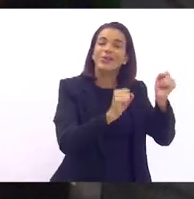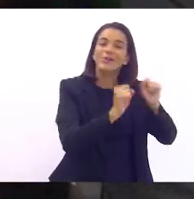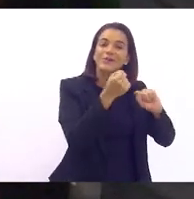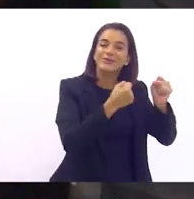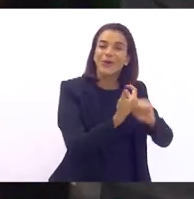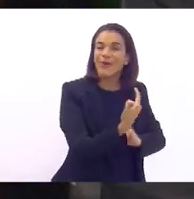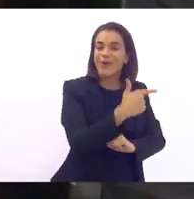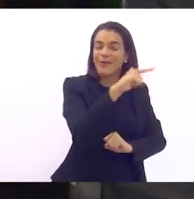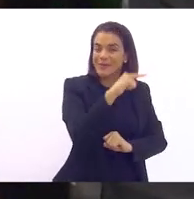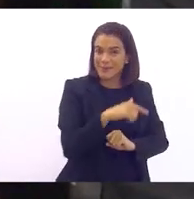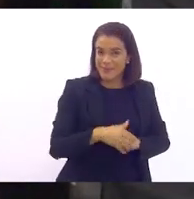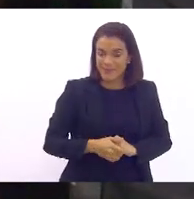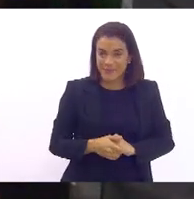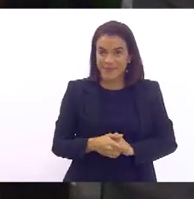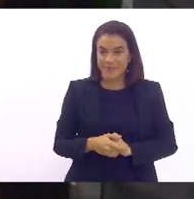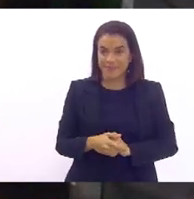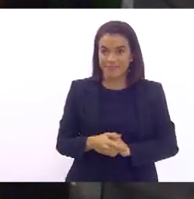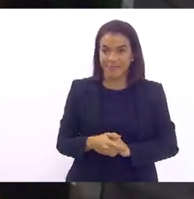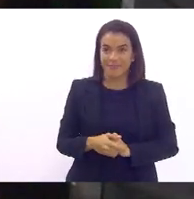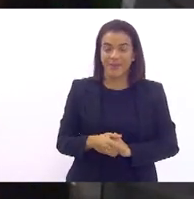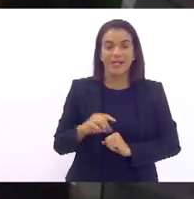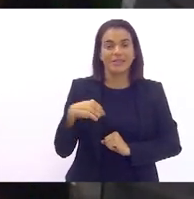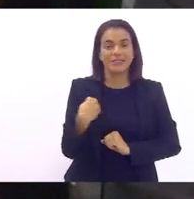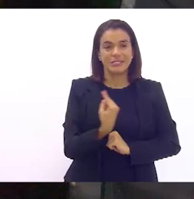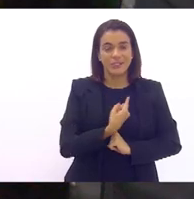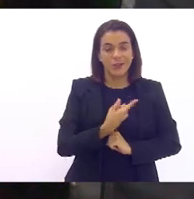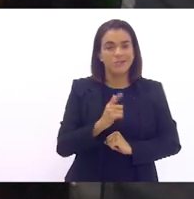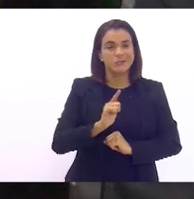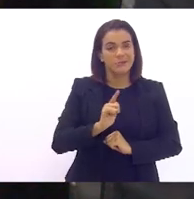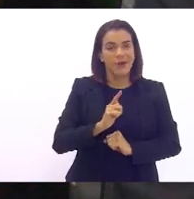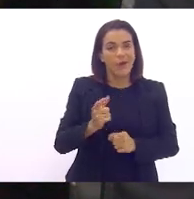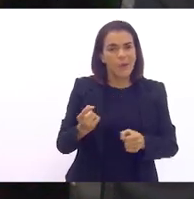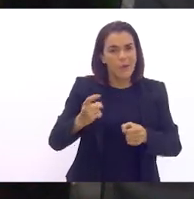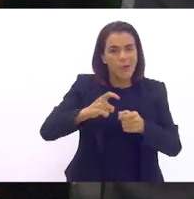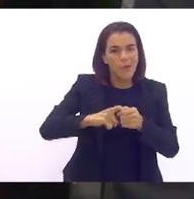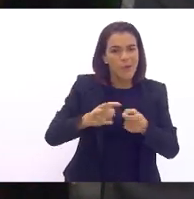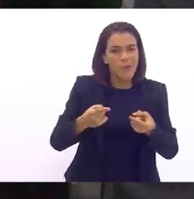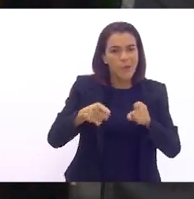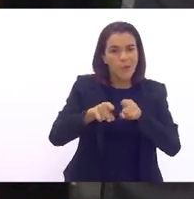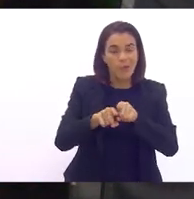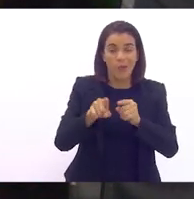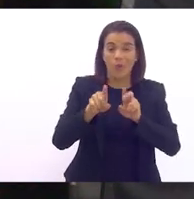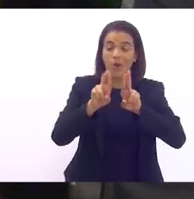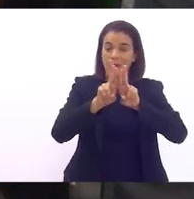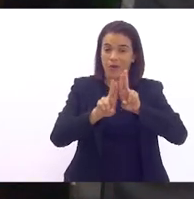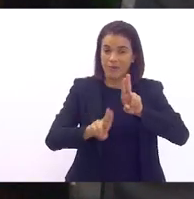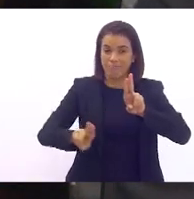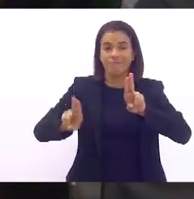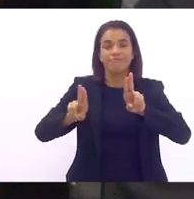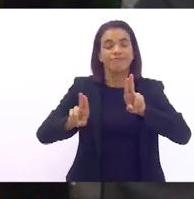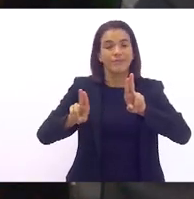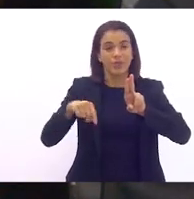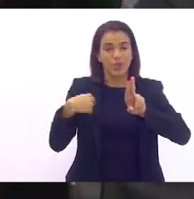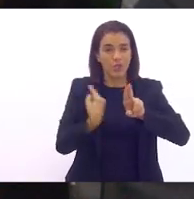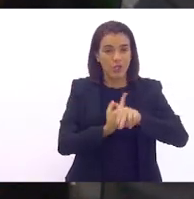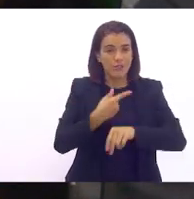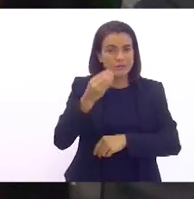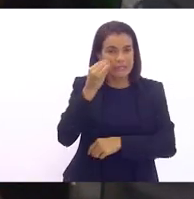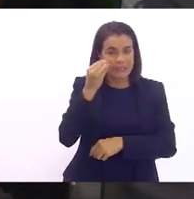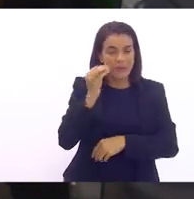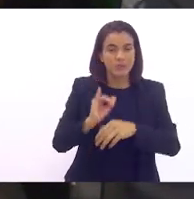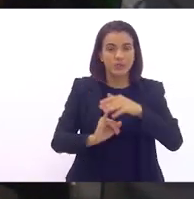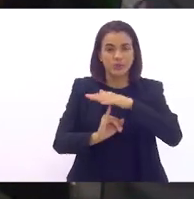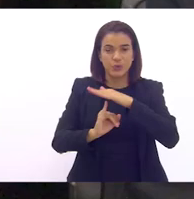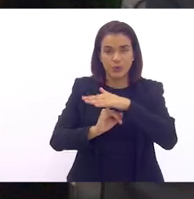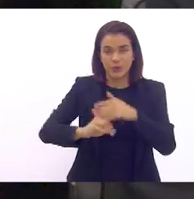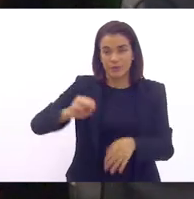caminho e nós ficamos fazendo um convênio nós temos um convênio com a frj para isso tentamos um com o Instituto Militar de